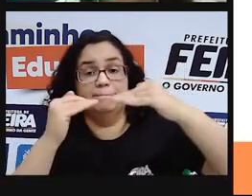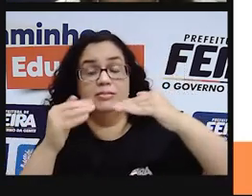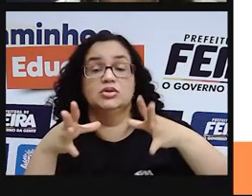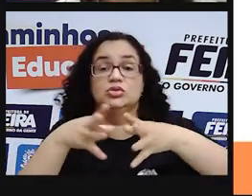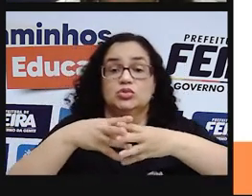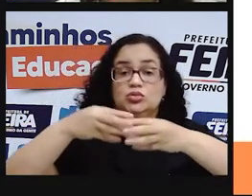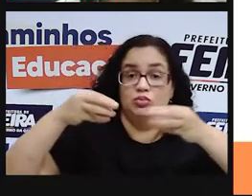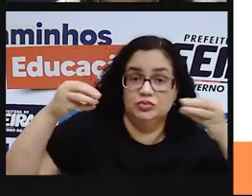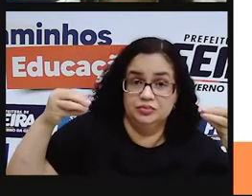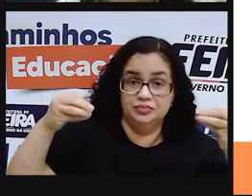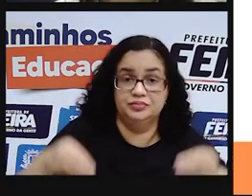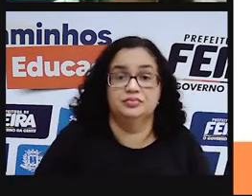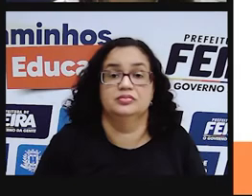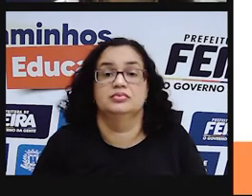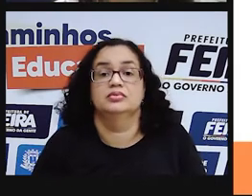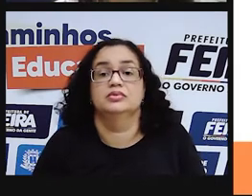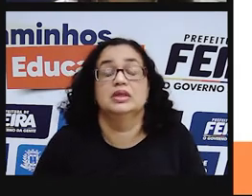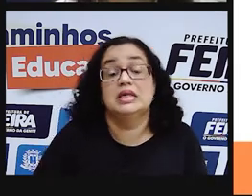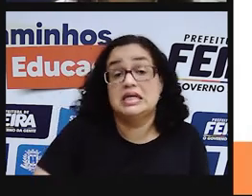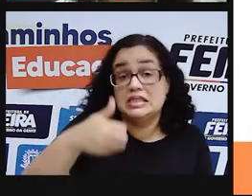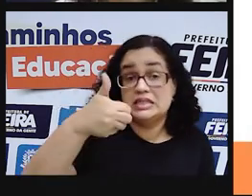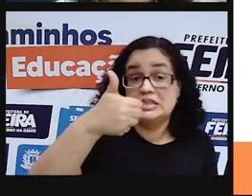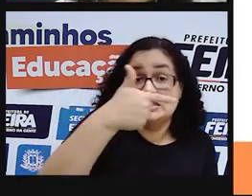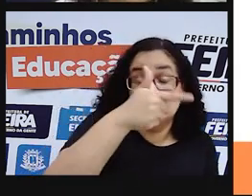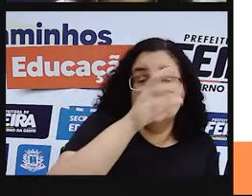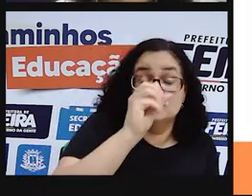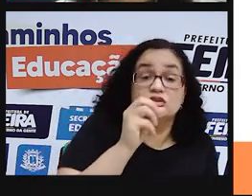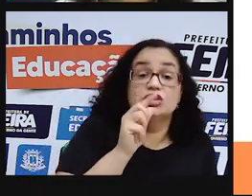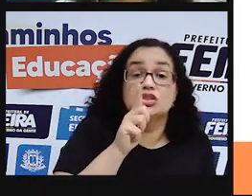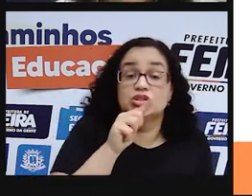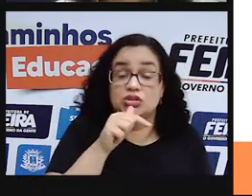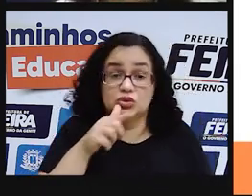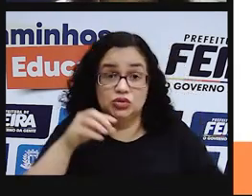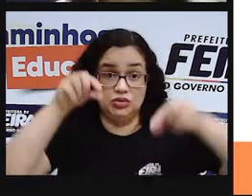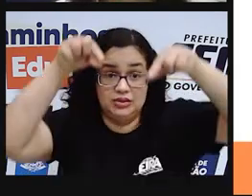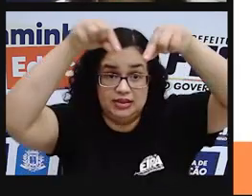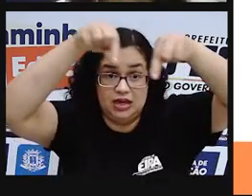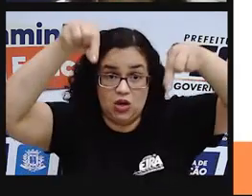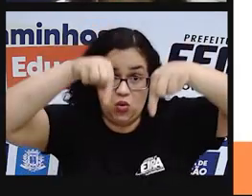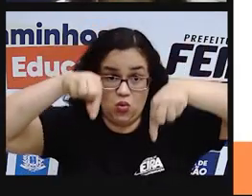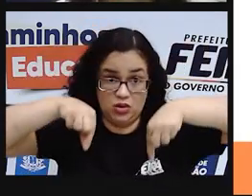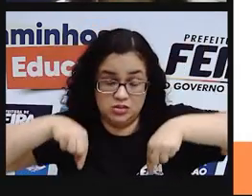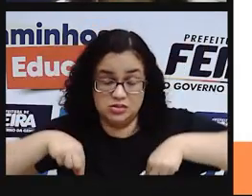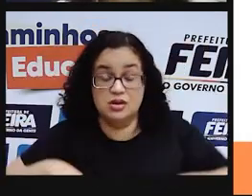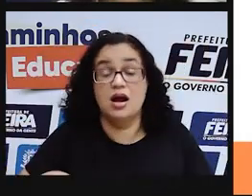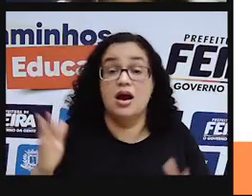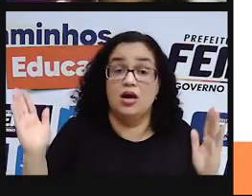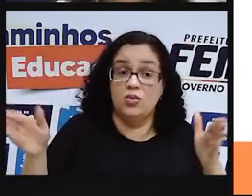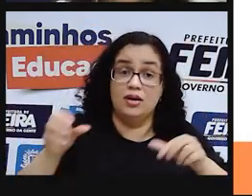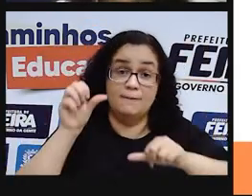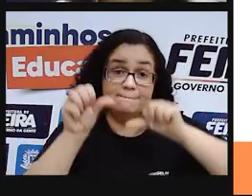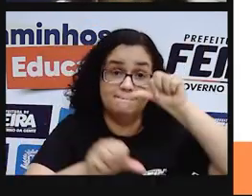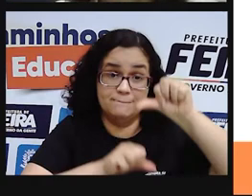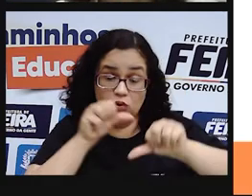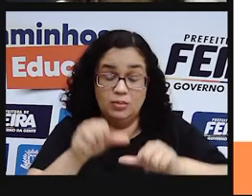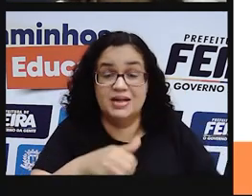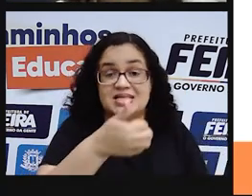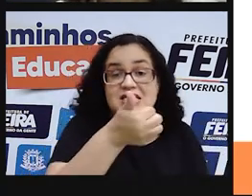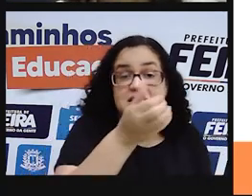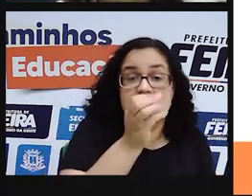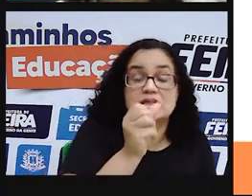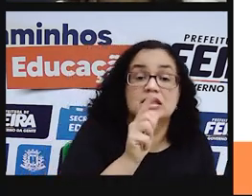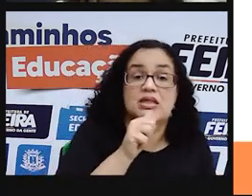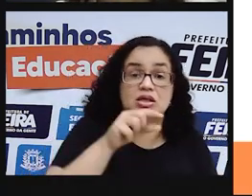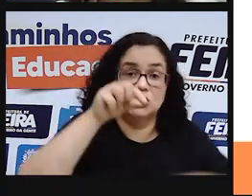degradação de 120 Lagoas passaram aproximadamente sessenta e a gente